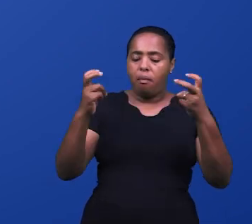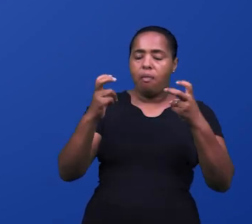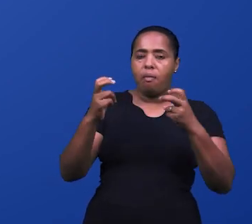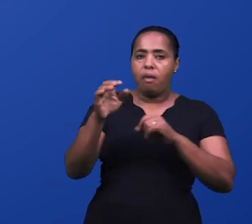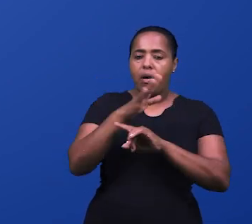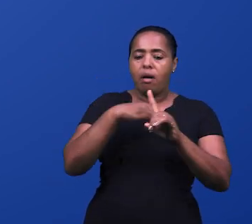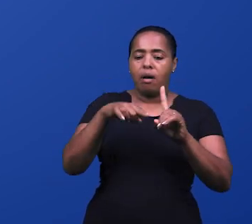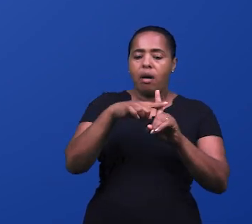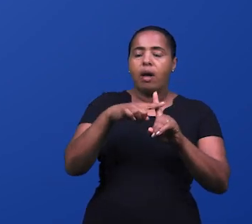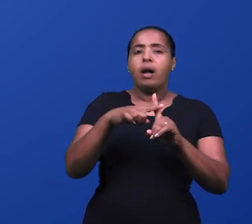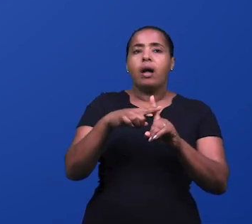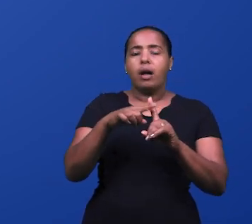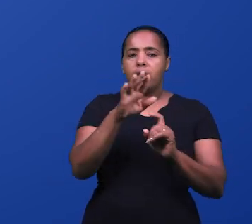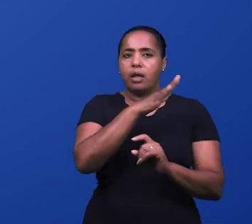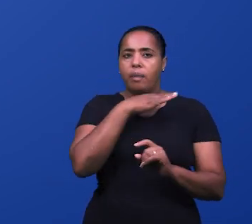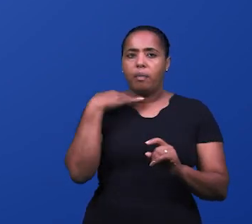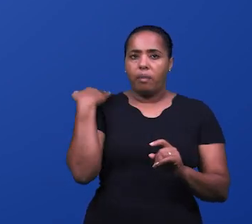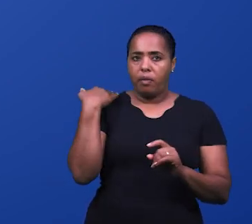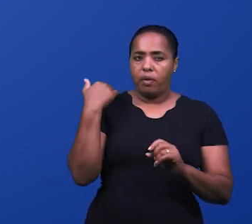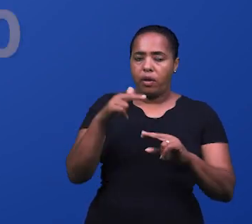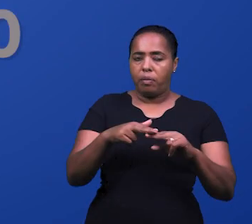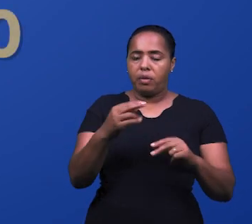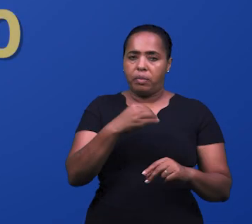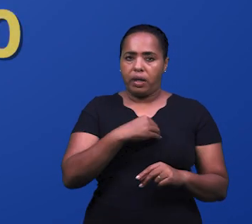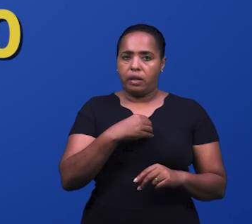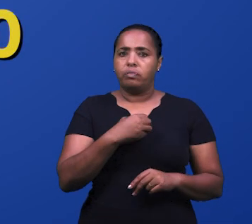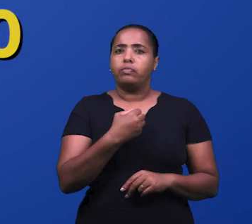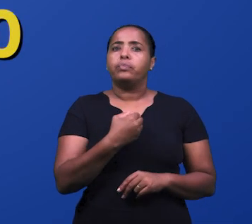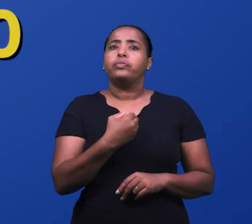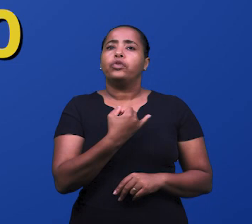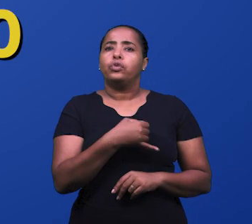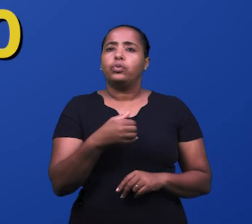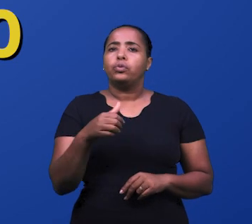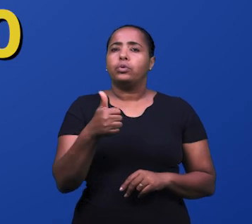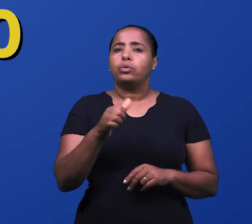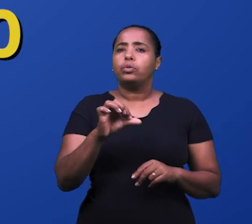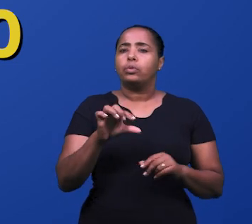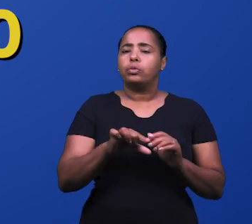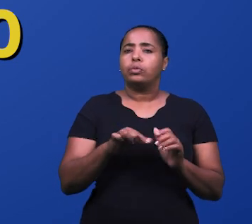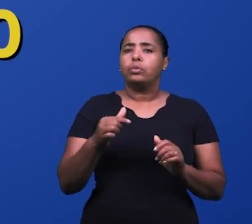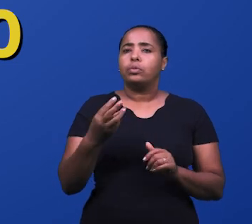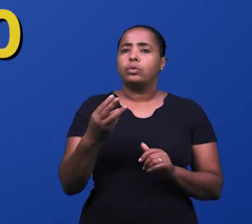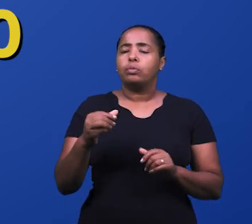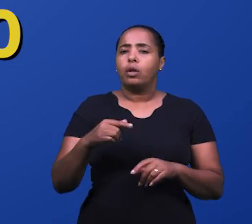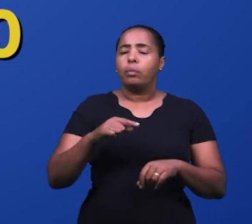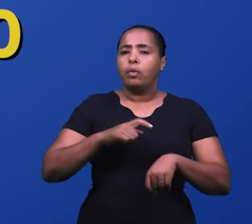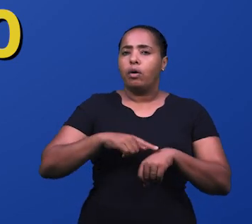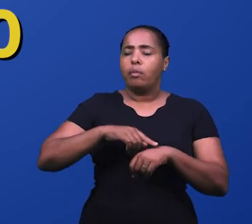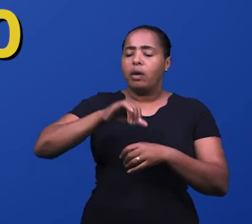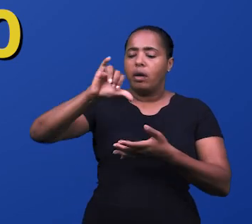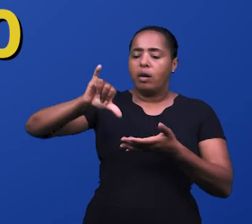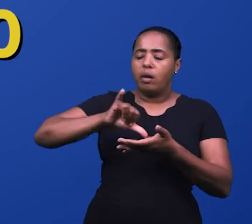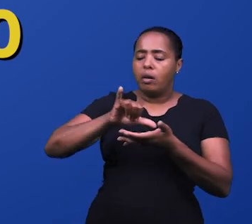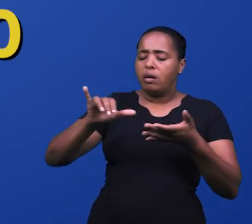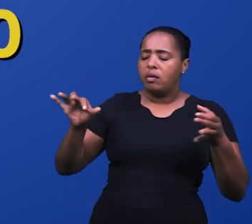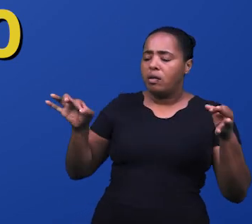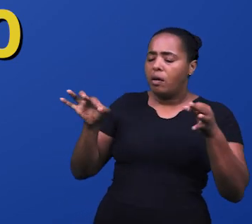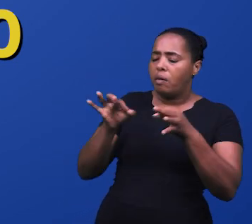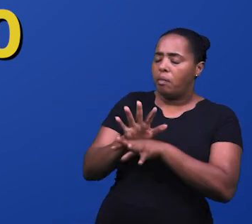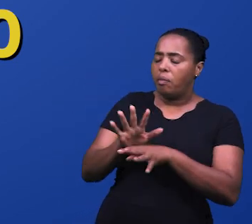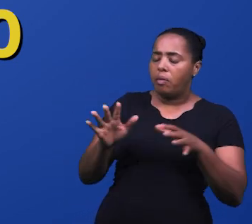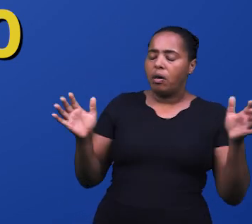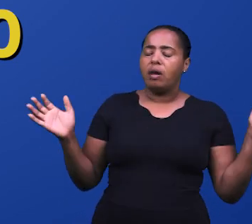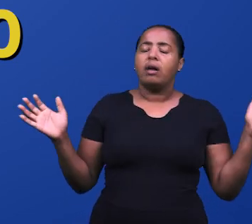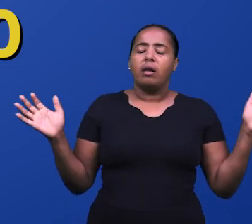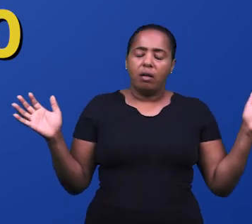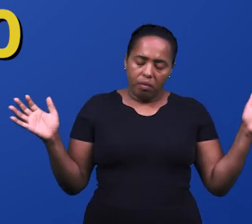nossos pecados. E em João 19,30 diz: quando Jesus tomou o vinagre, diz, está consumado, inclinando a